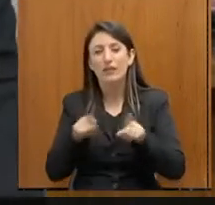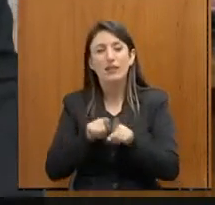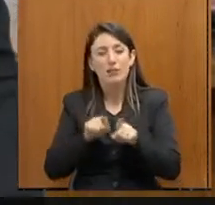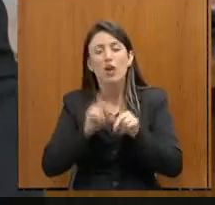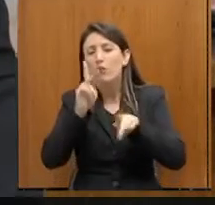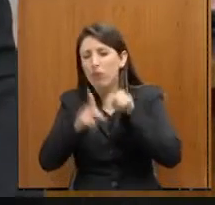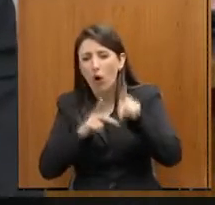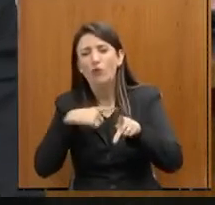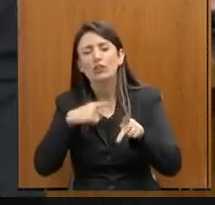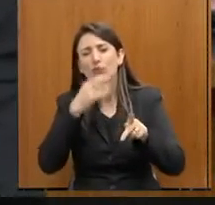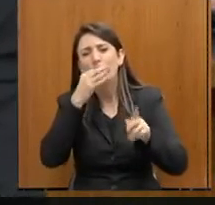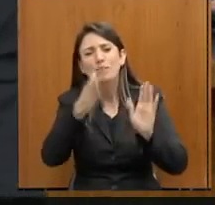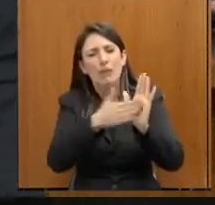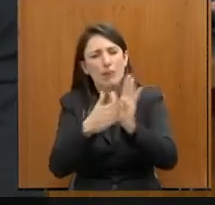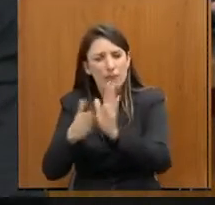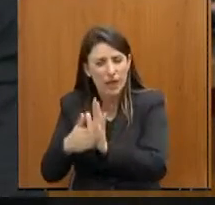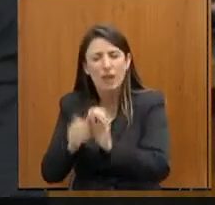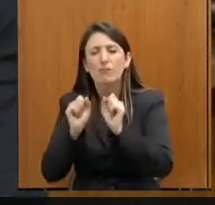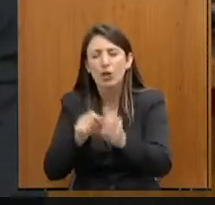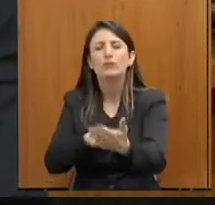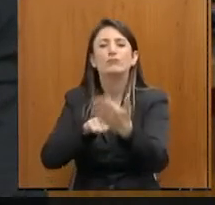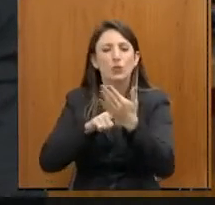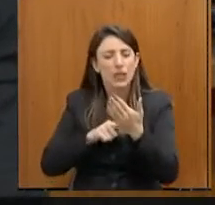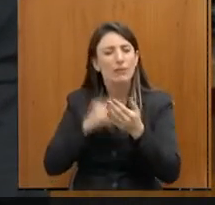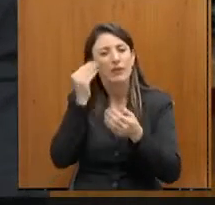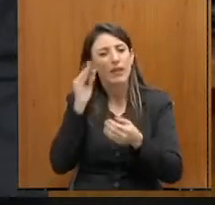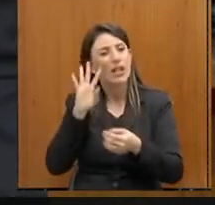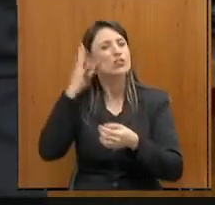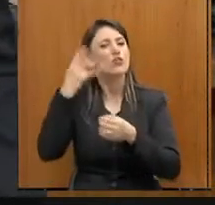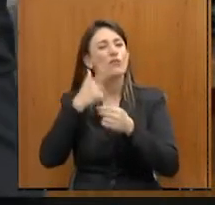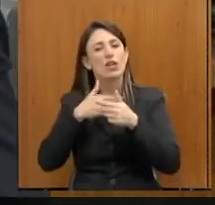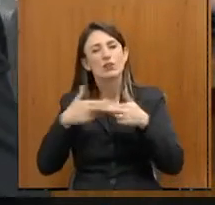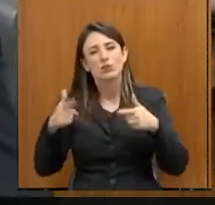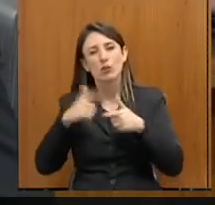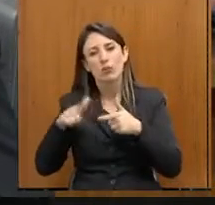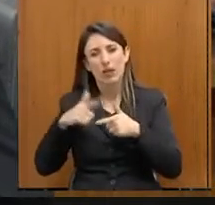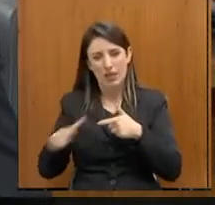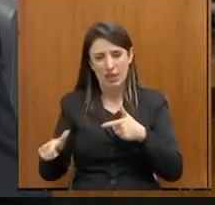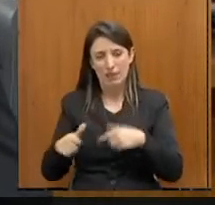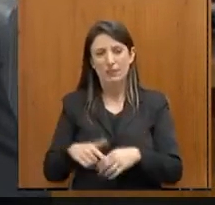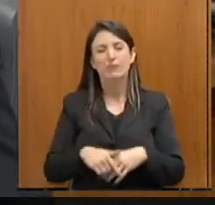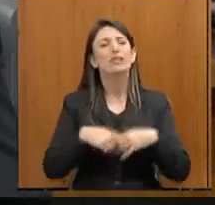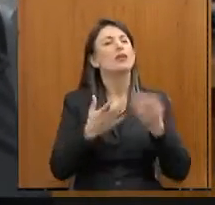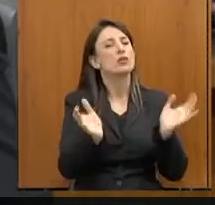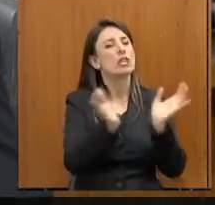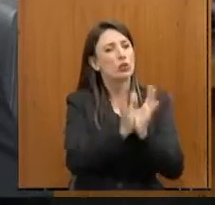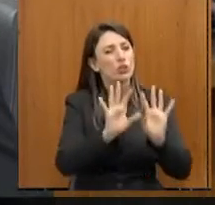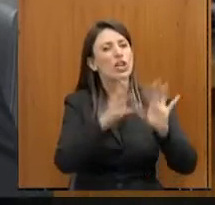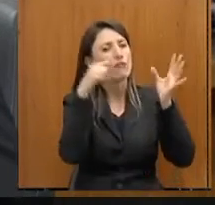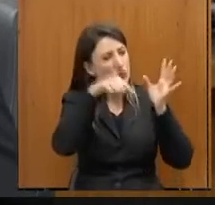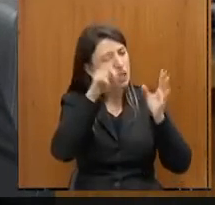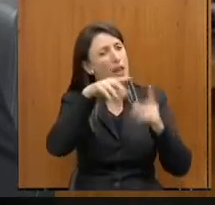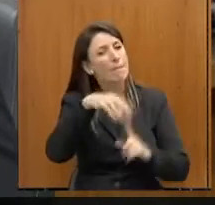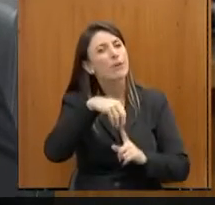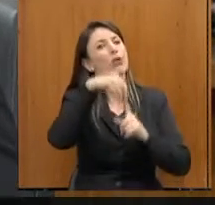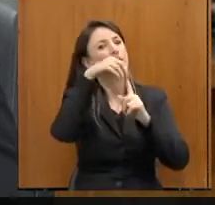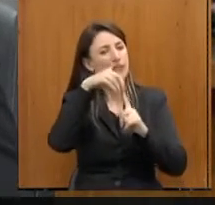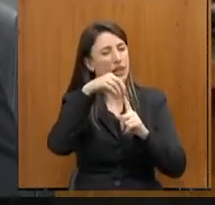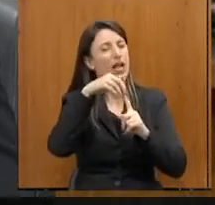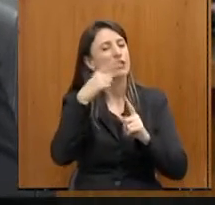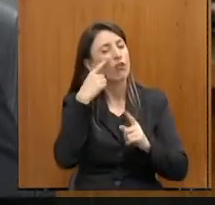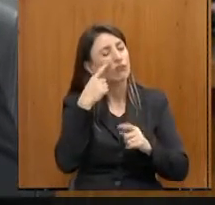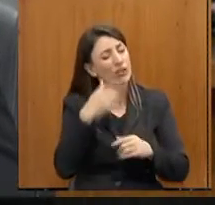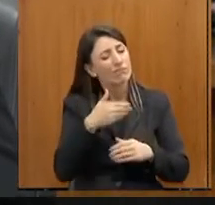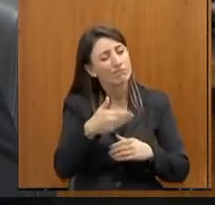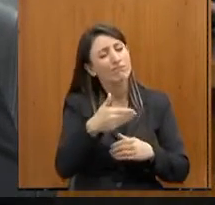positivas para a gente resolver esse problema setor de eventos Betim está na nossa falta de prioridade e em breve podemos chegar aí é